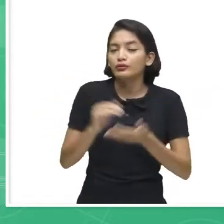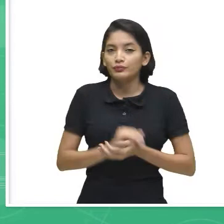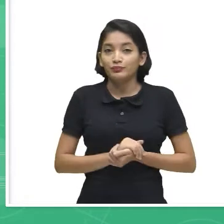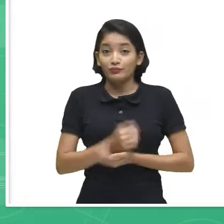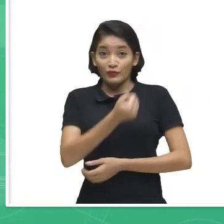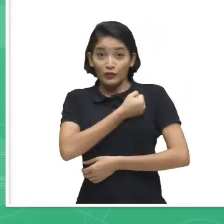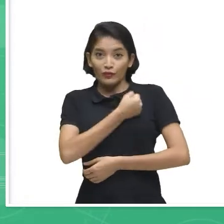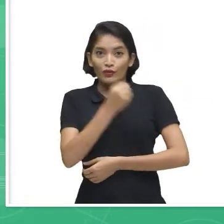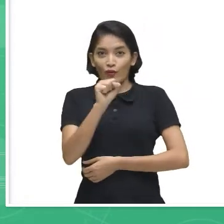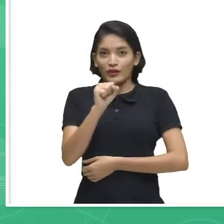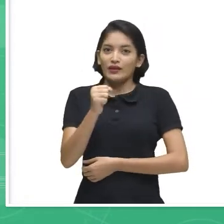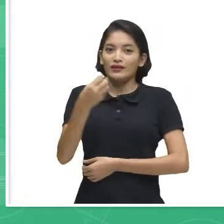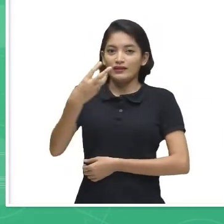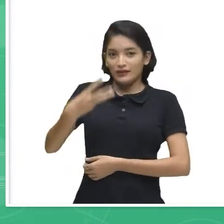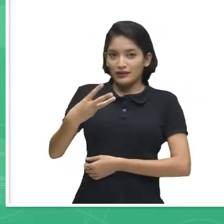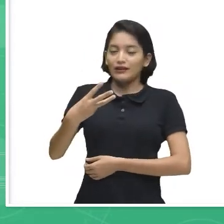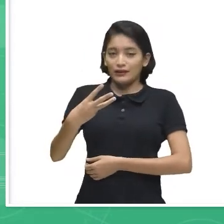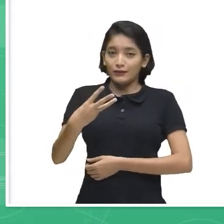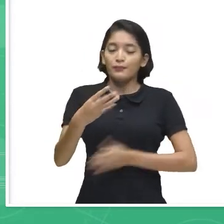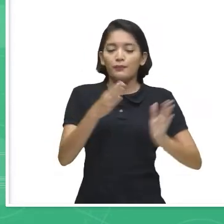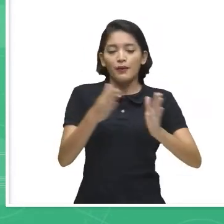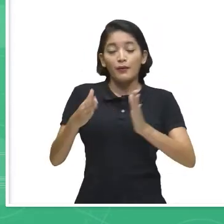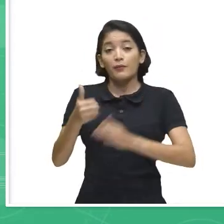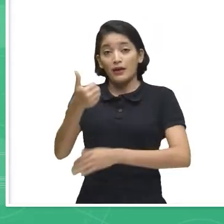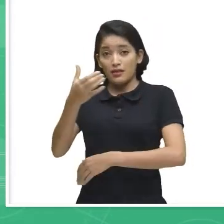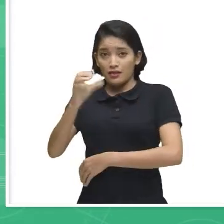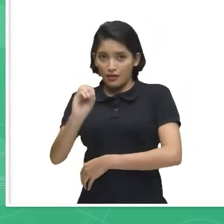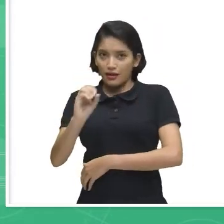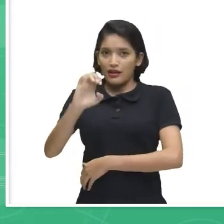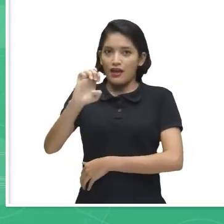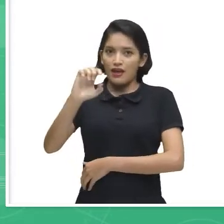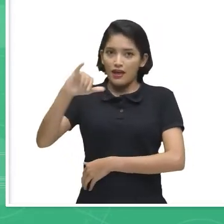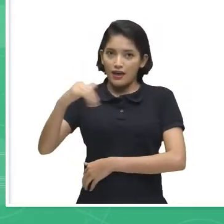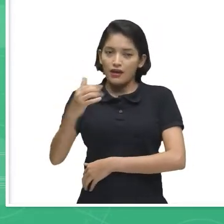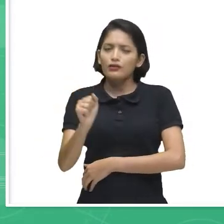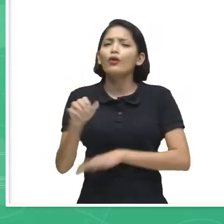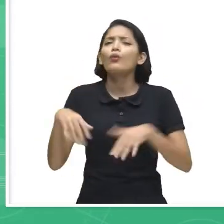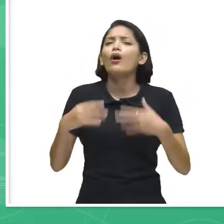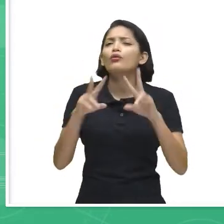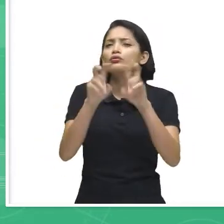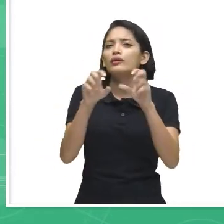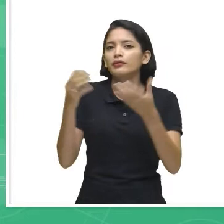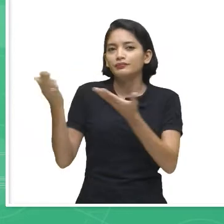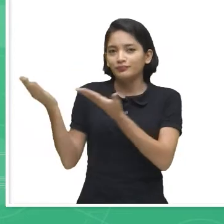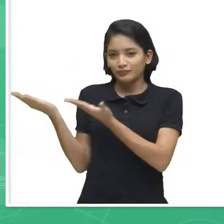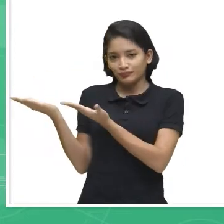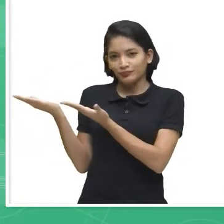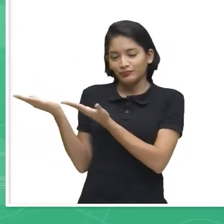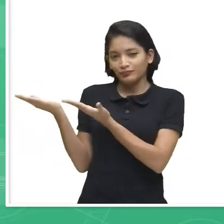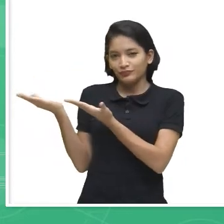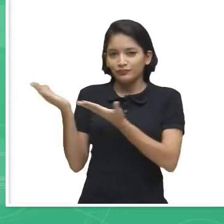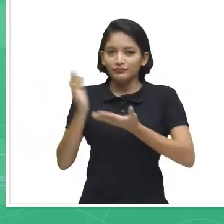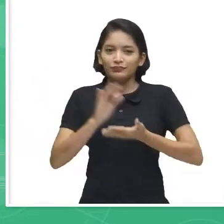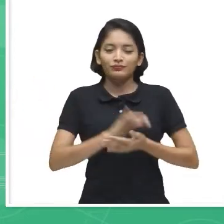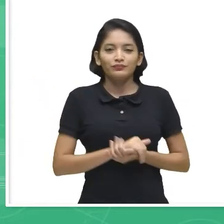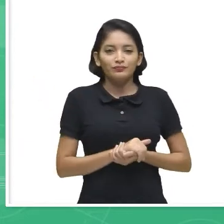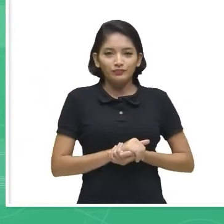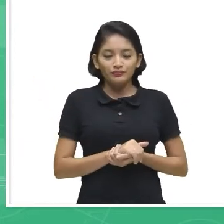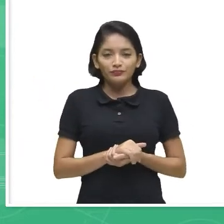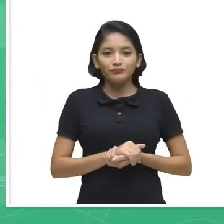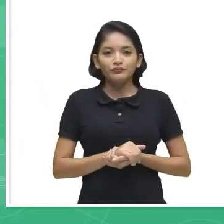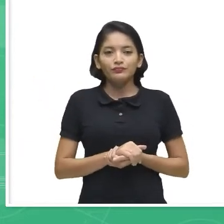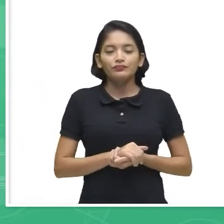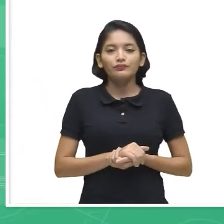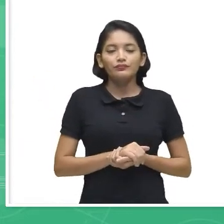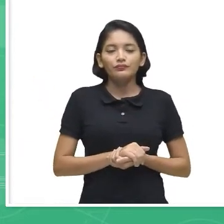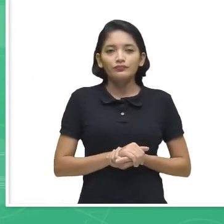83 da EJA, 11ª etapa. Nós temos potencial elétrico entre várias cargas elétricas, diferença de potencial